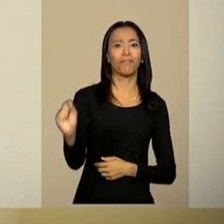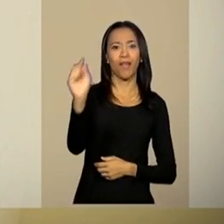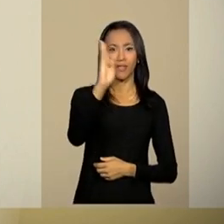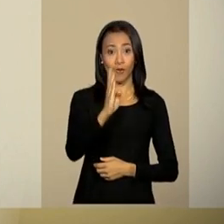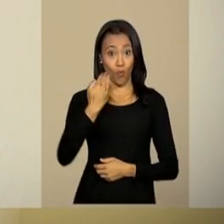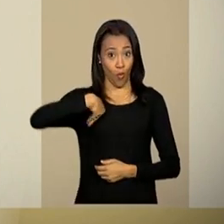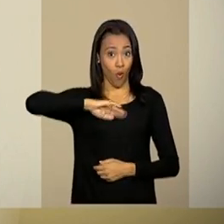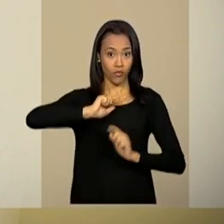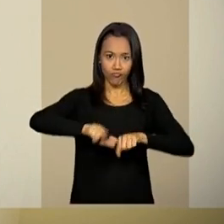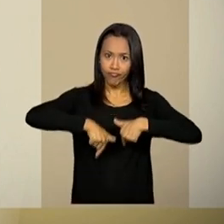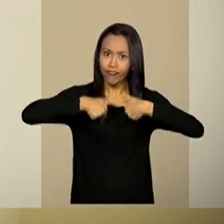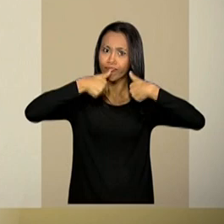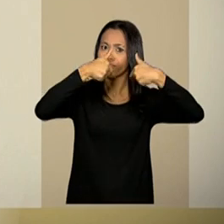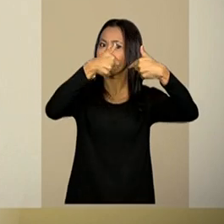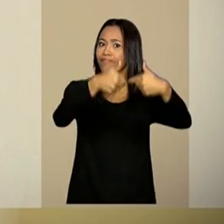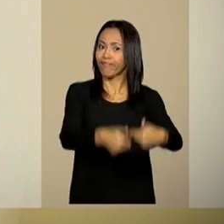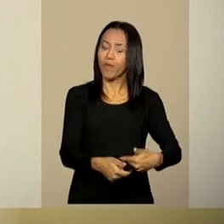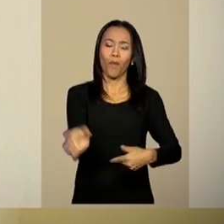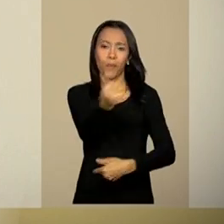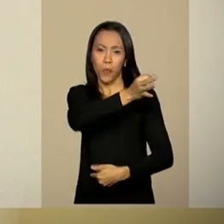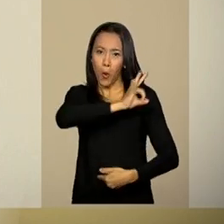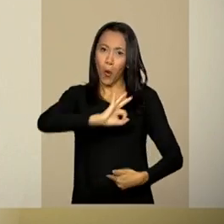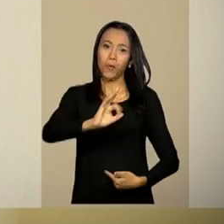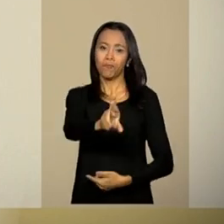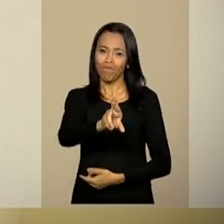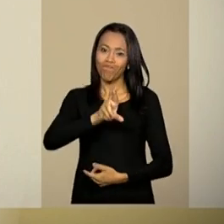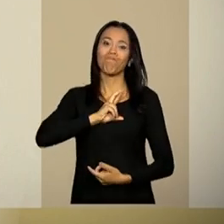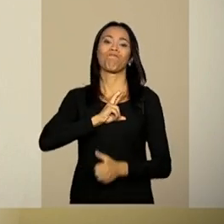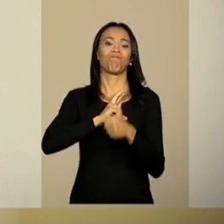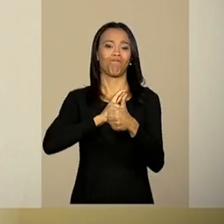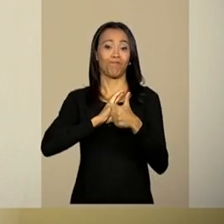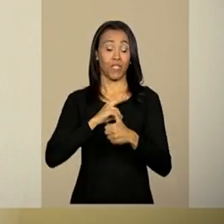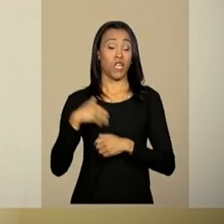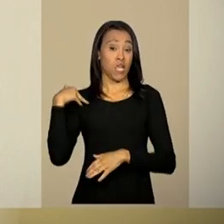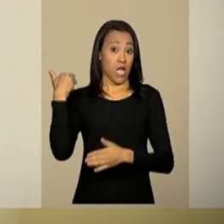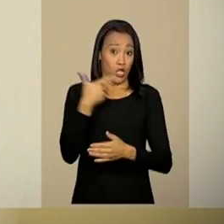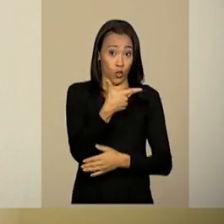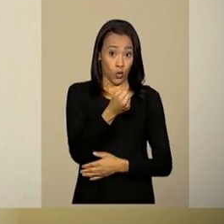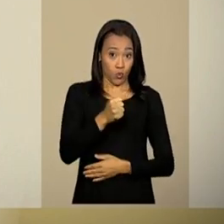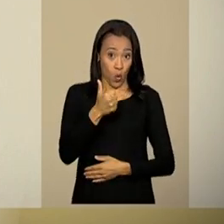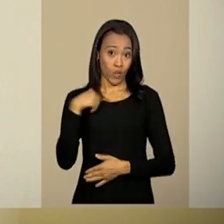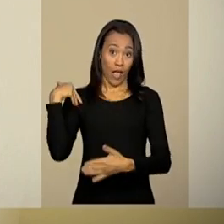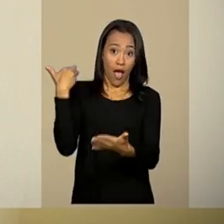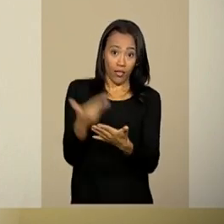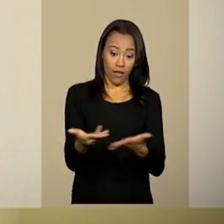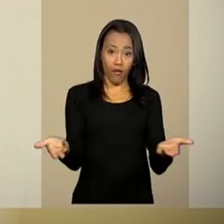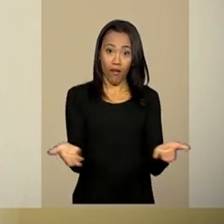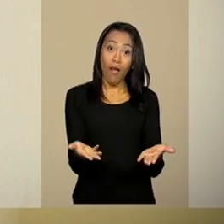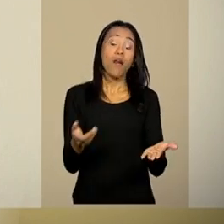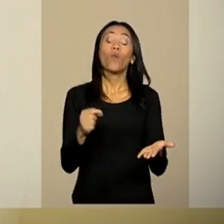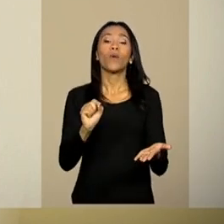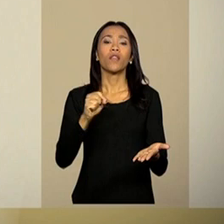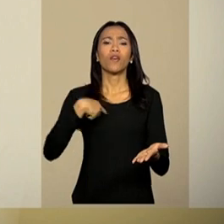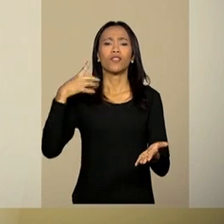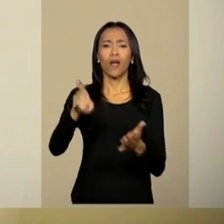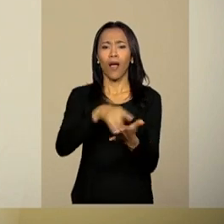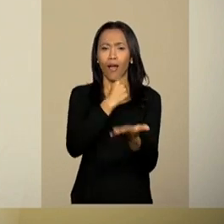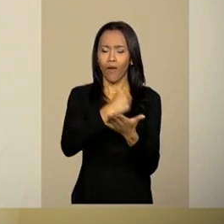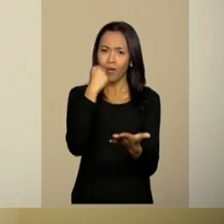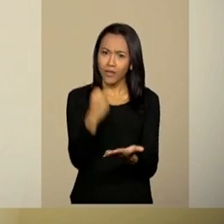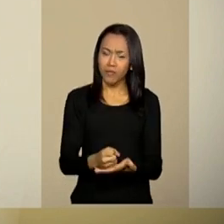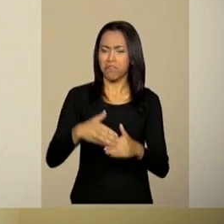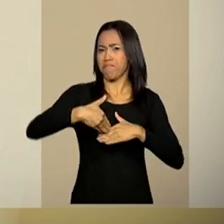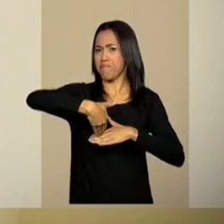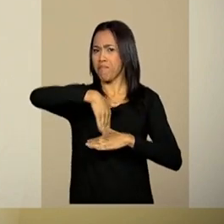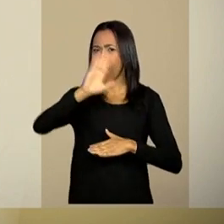nosso trabalho Luciano tem dado ótimos resultados de 2011 para cá nós já contratamos a construção